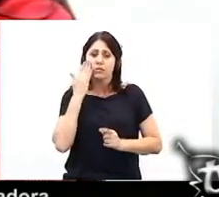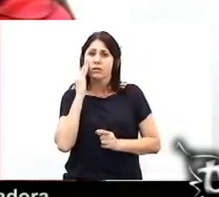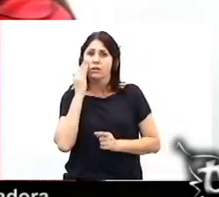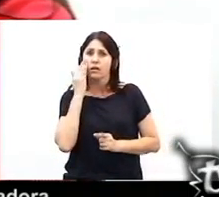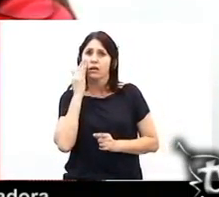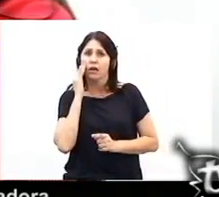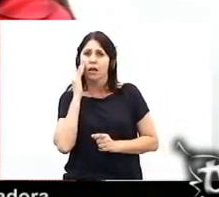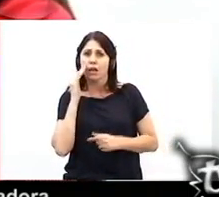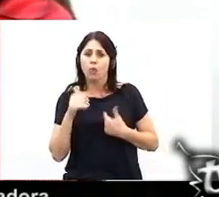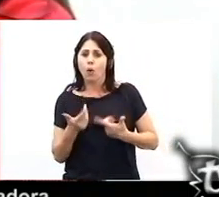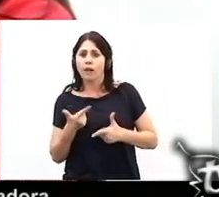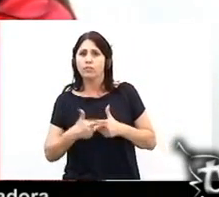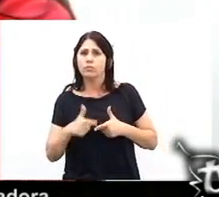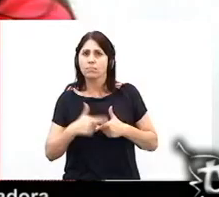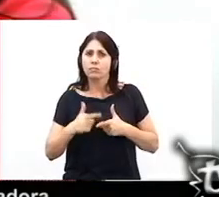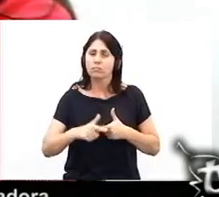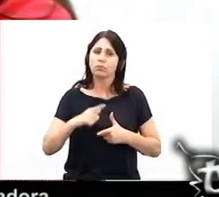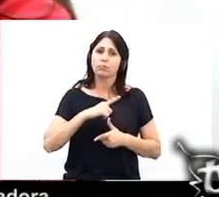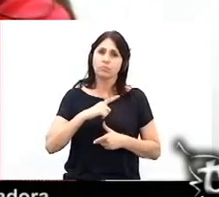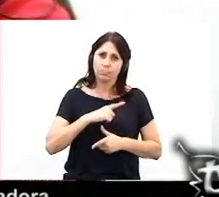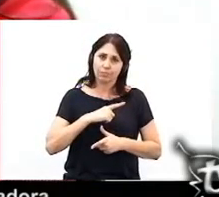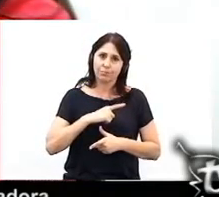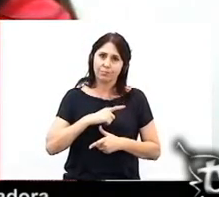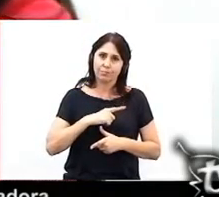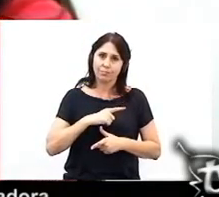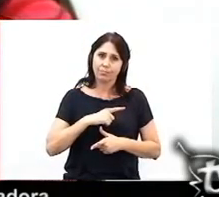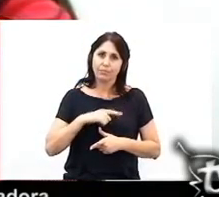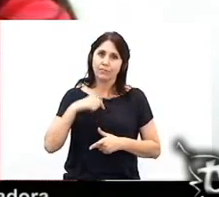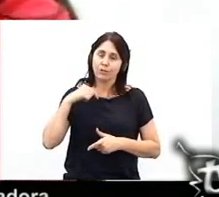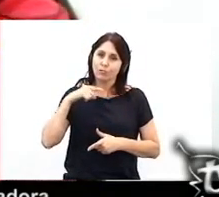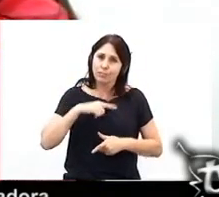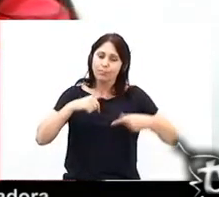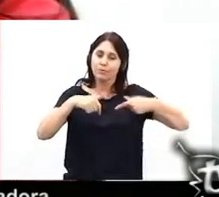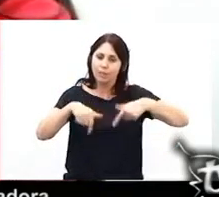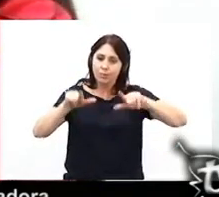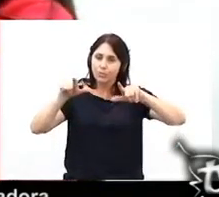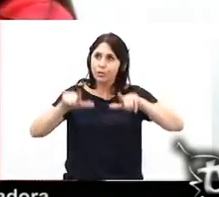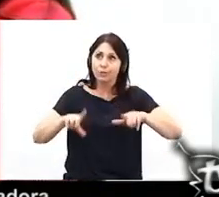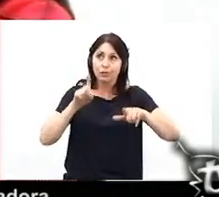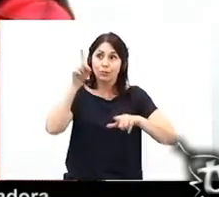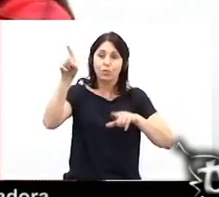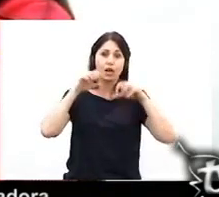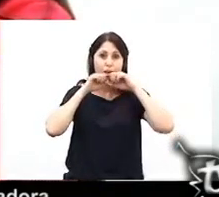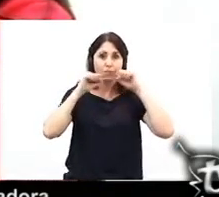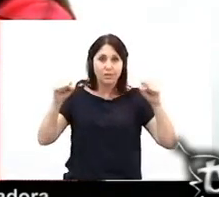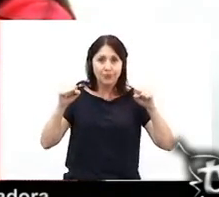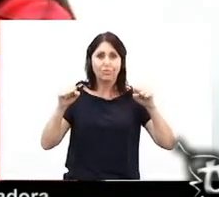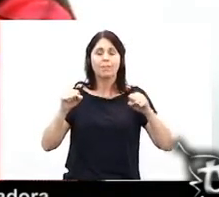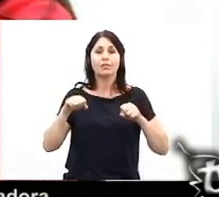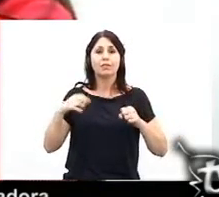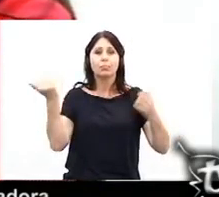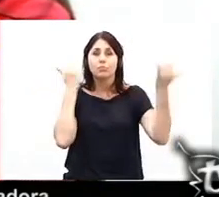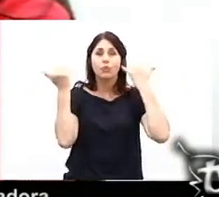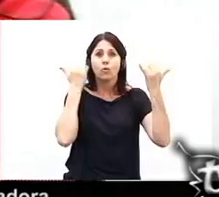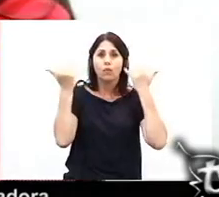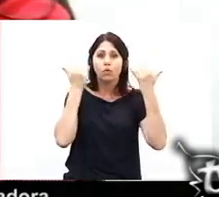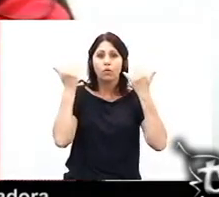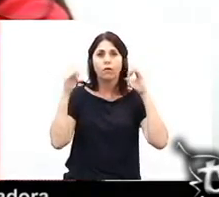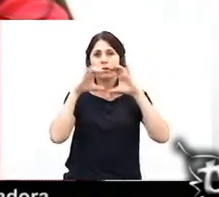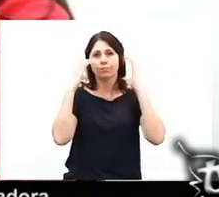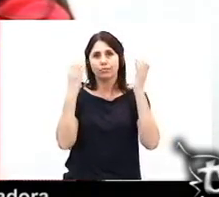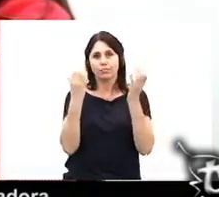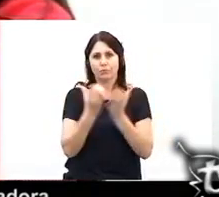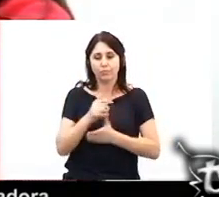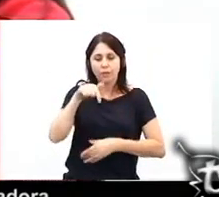aprender a compartilhar, mas que nós temos que dedicar um tempo da educação para o trânsito para atender essa demanda, para explicar,